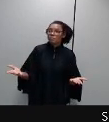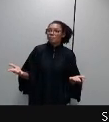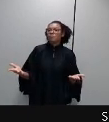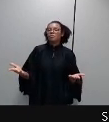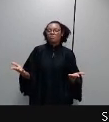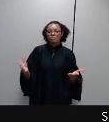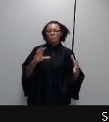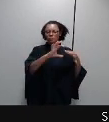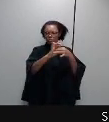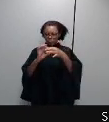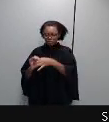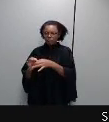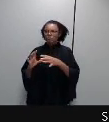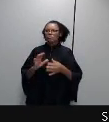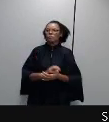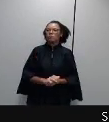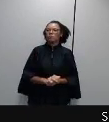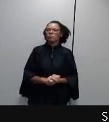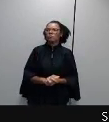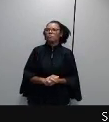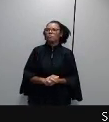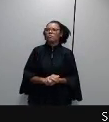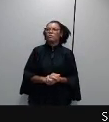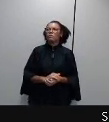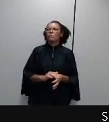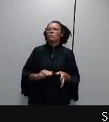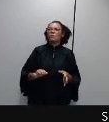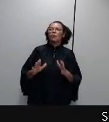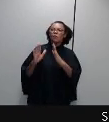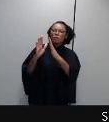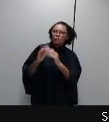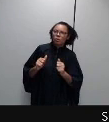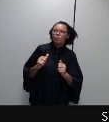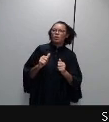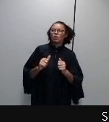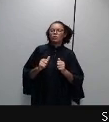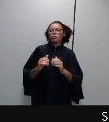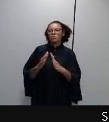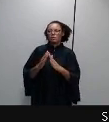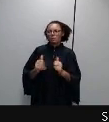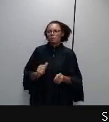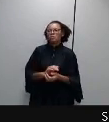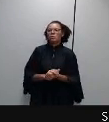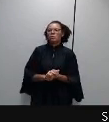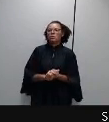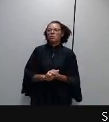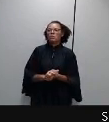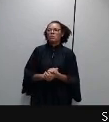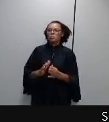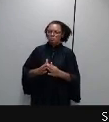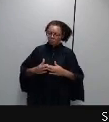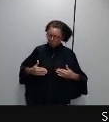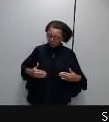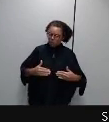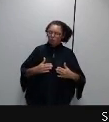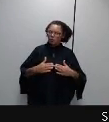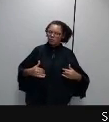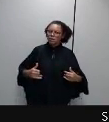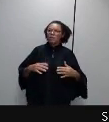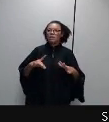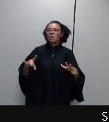todo o ministro Napoleão eu eu vou pedir licença quase excelência para acompanhar a conclusão